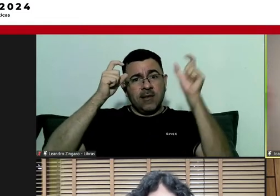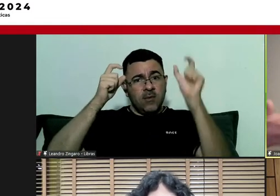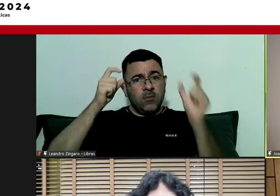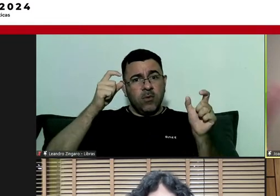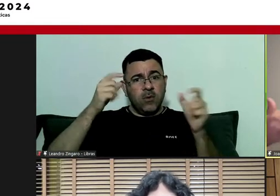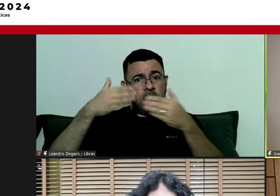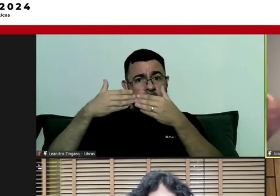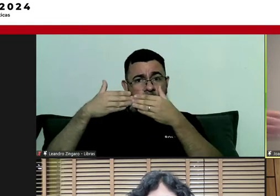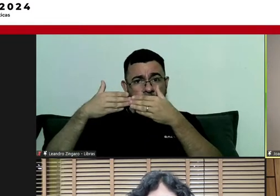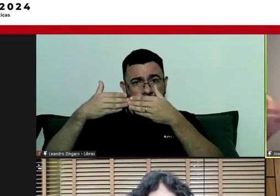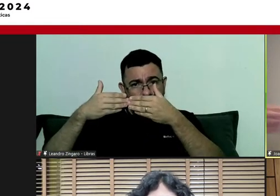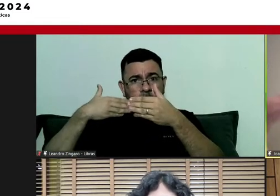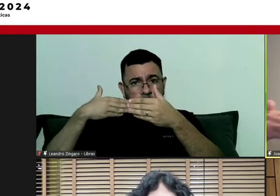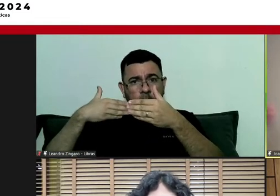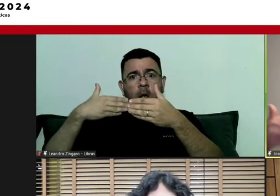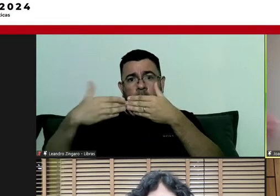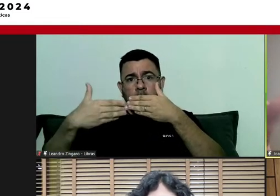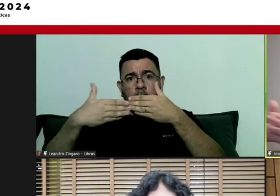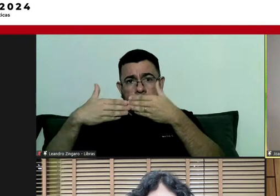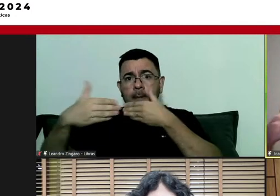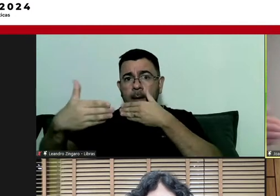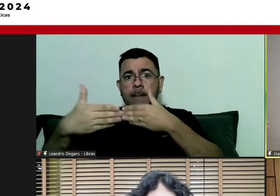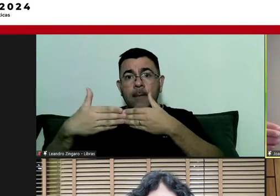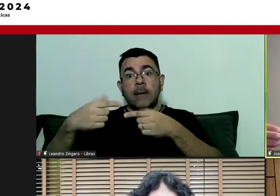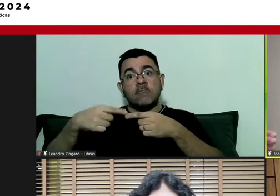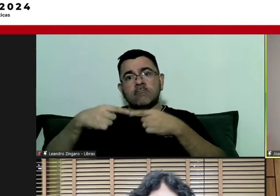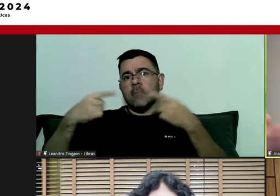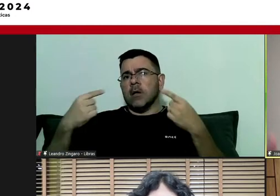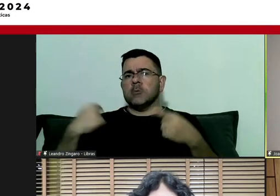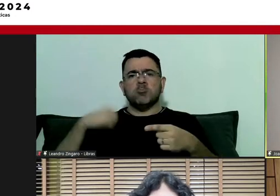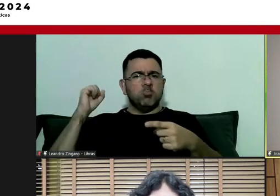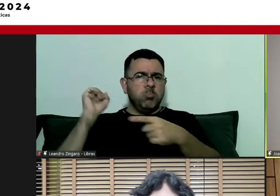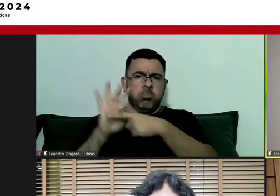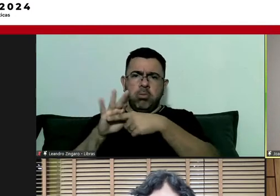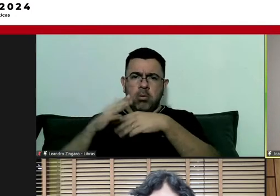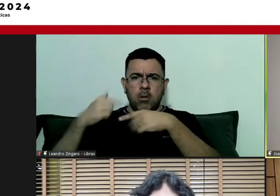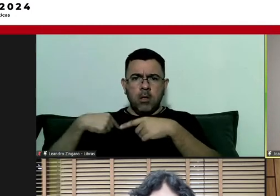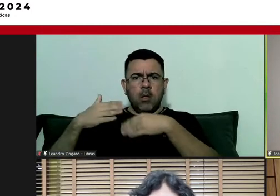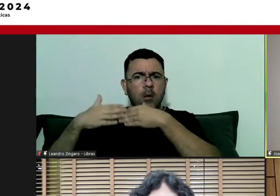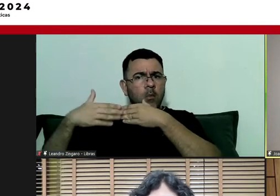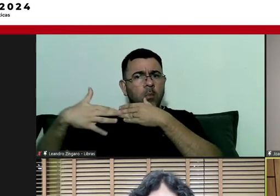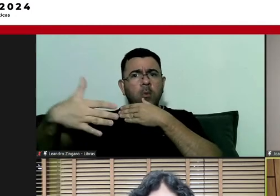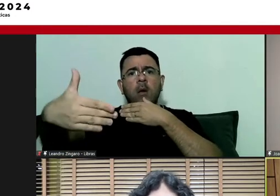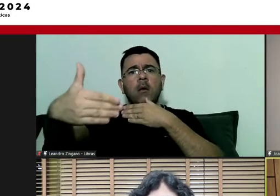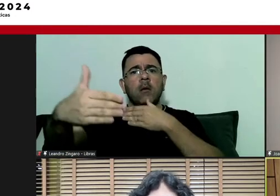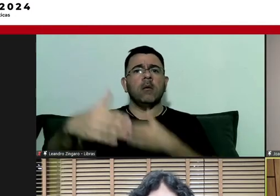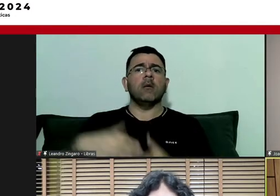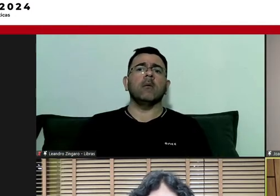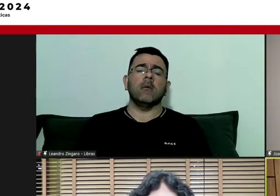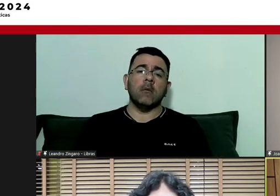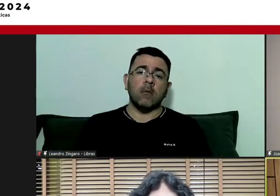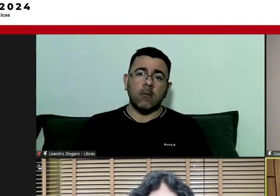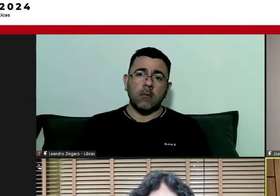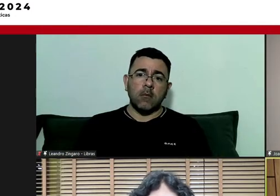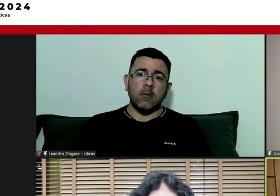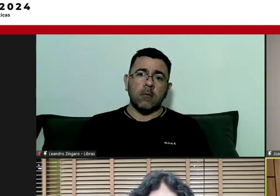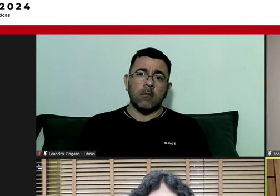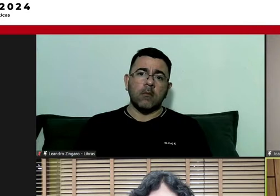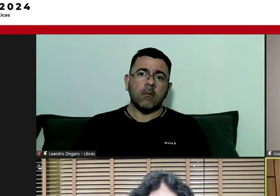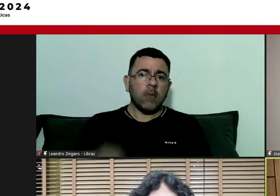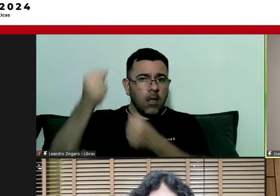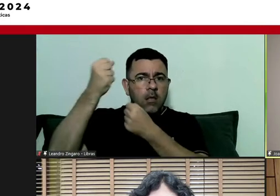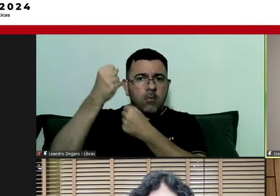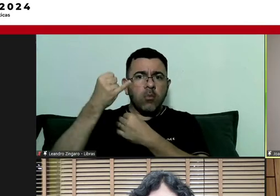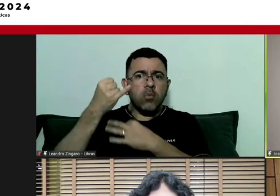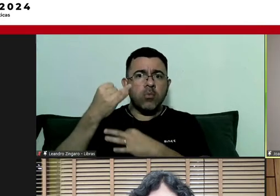sempre vou dar sempre vou dar Mas isso não vai me impedir de avançar no ritmo que a gente tá avançando então isso tem que ficar muito claro e tem